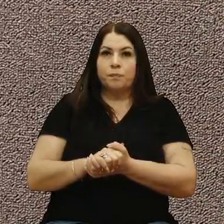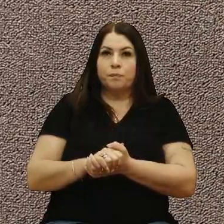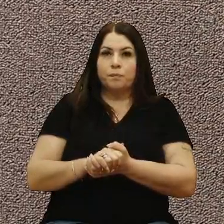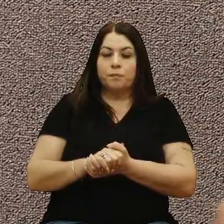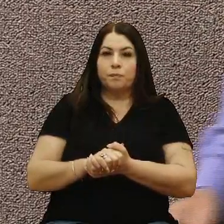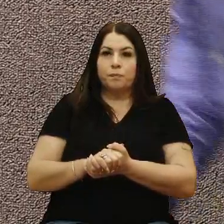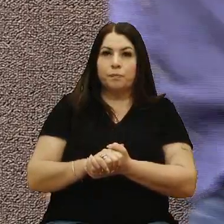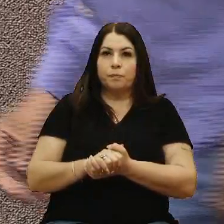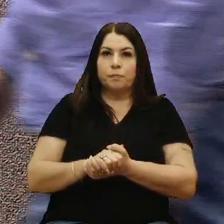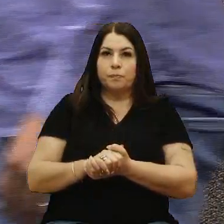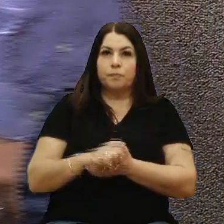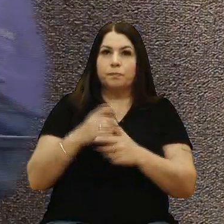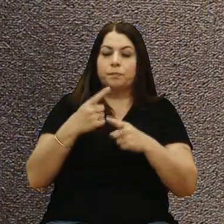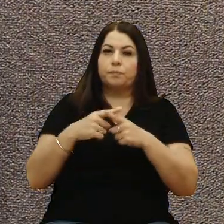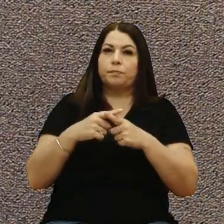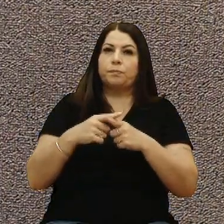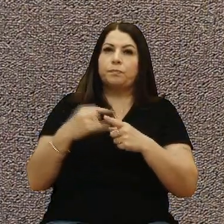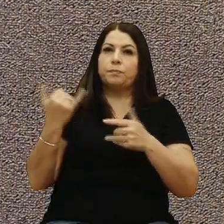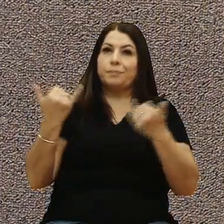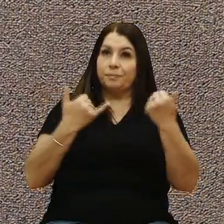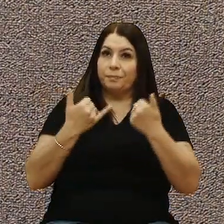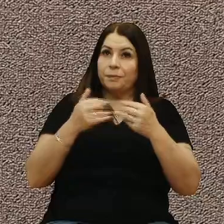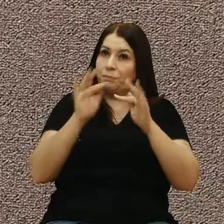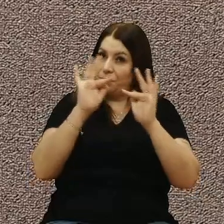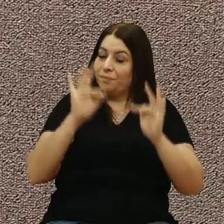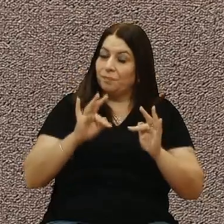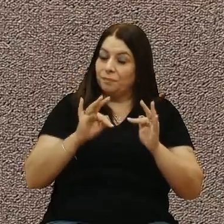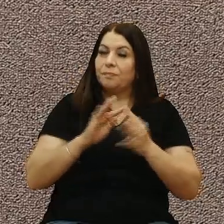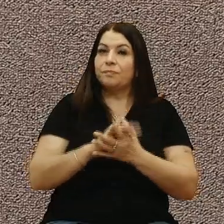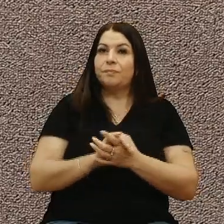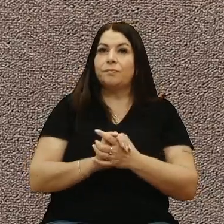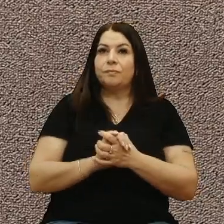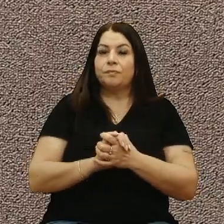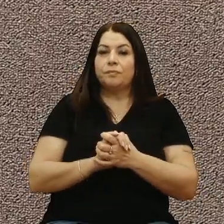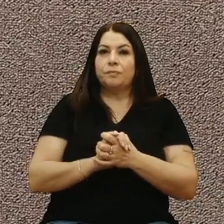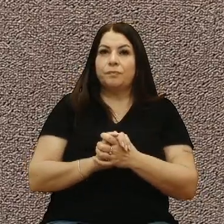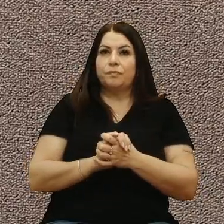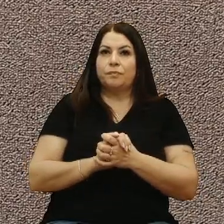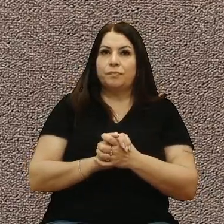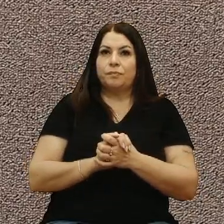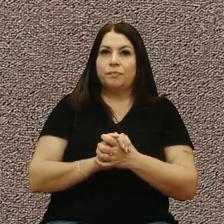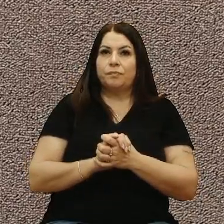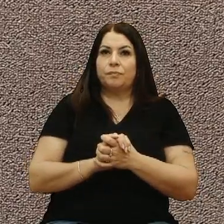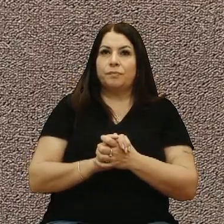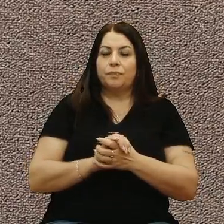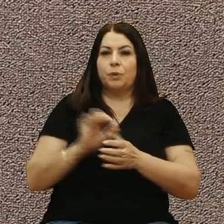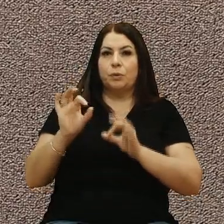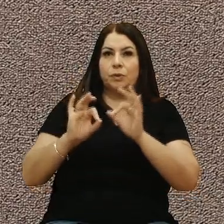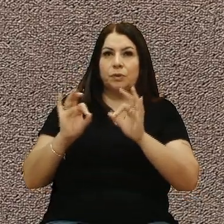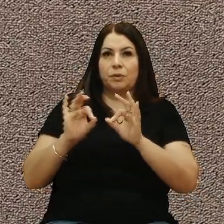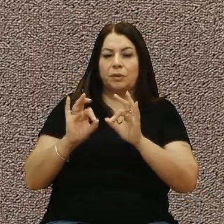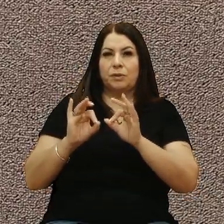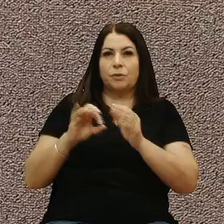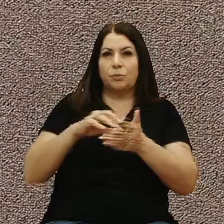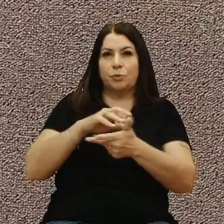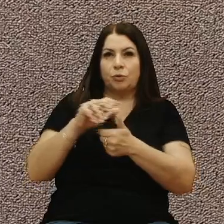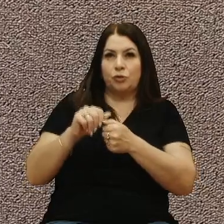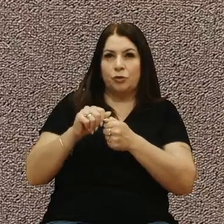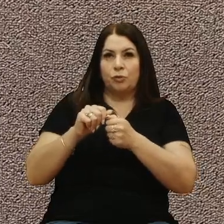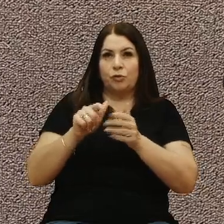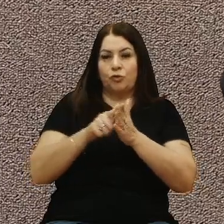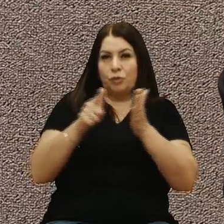porque recebi aqui com muita alegria que a Organização Mundial de Jornalismo